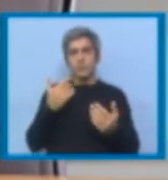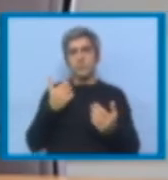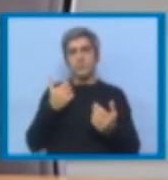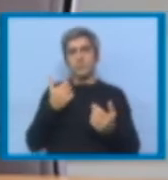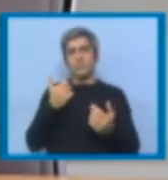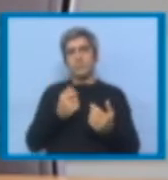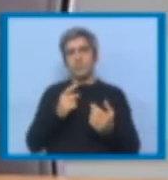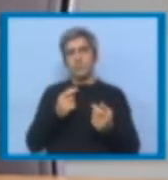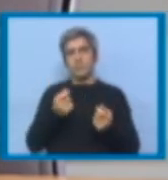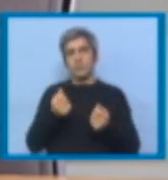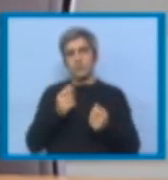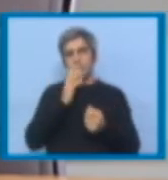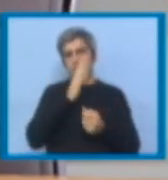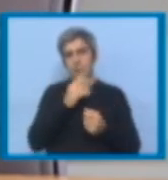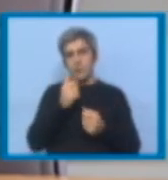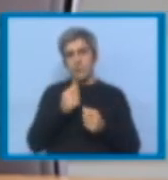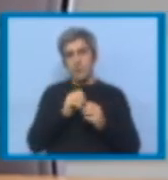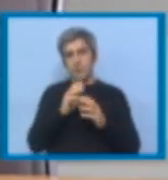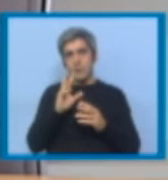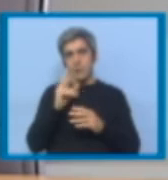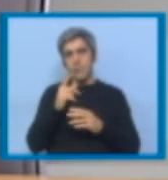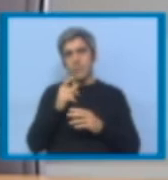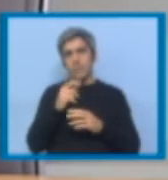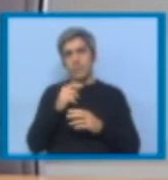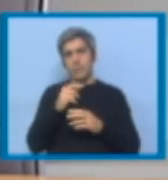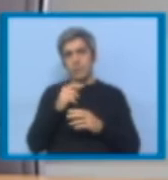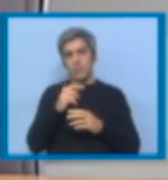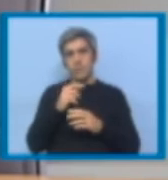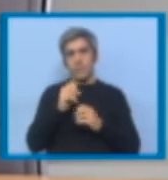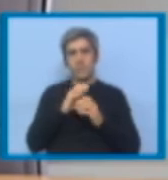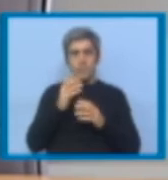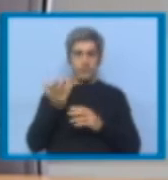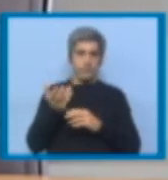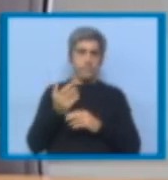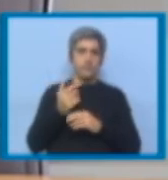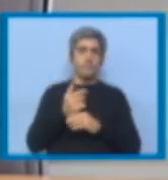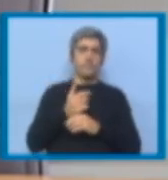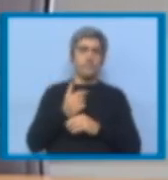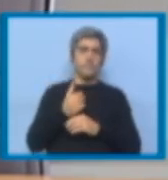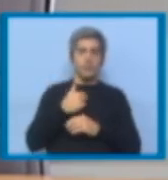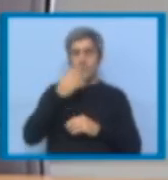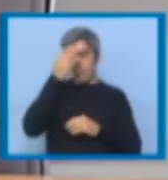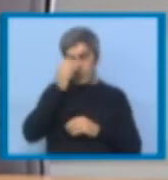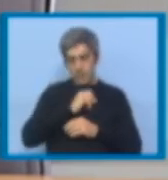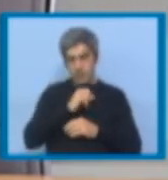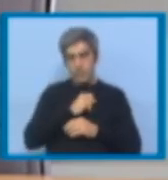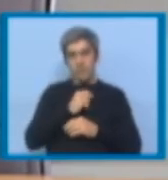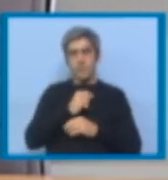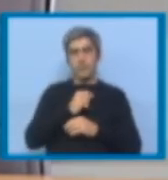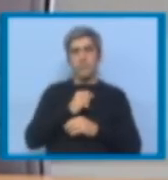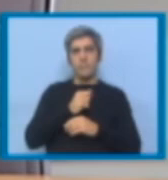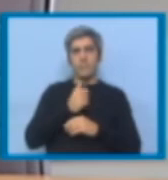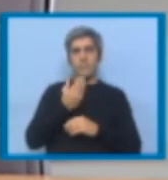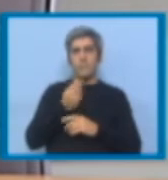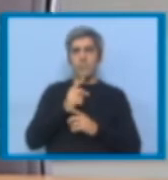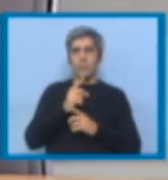estava a ser bem usado, com clareza, ou não estava a ser usado com clareza. E eu acho que não foi